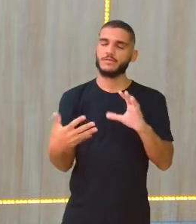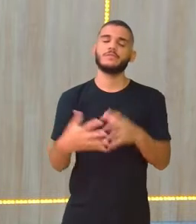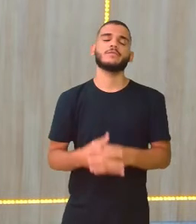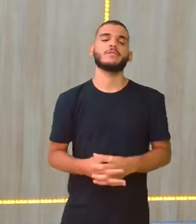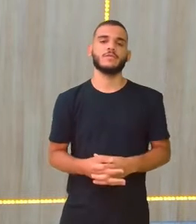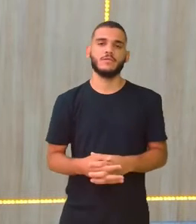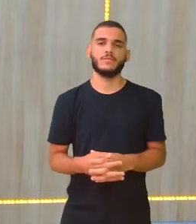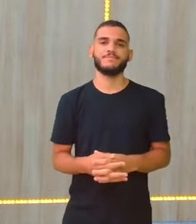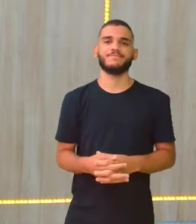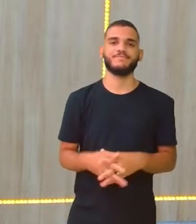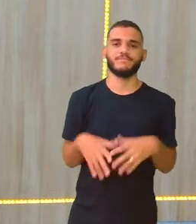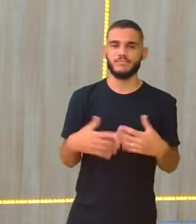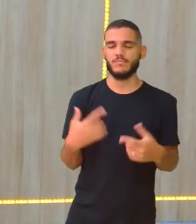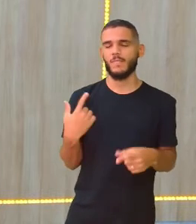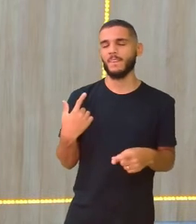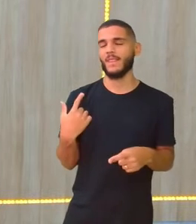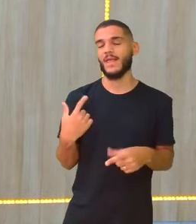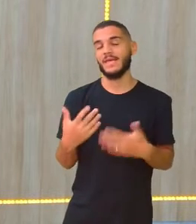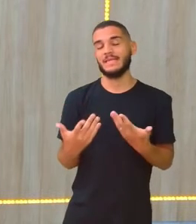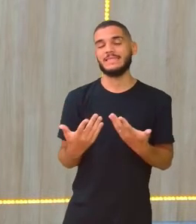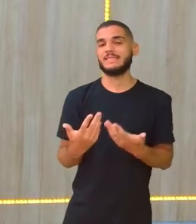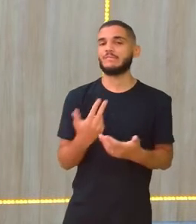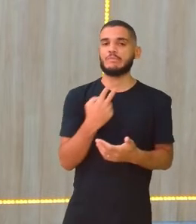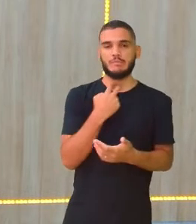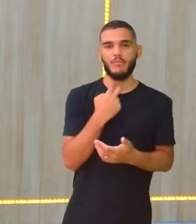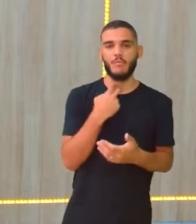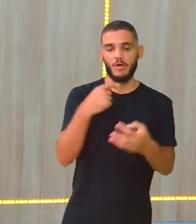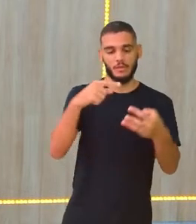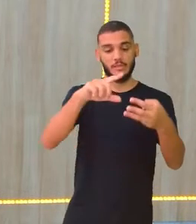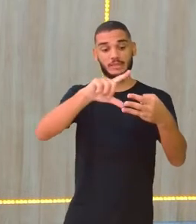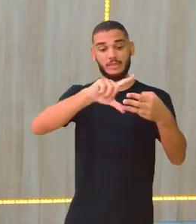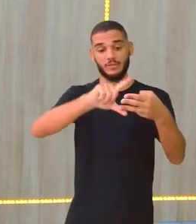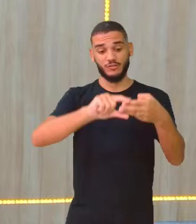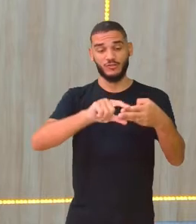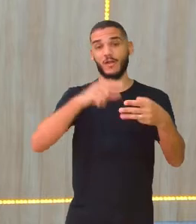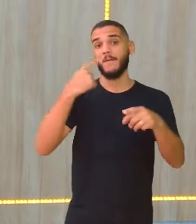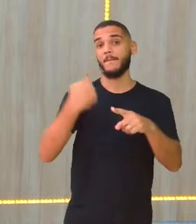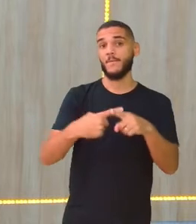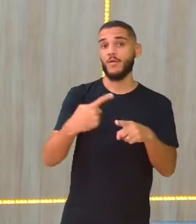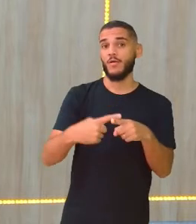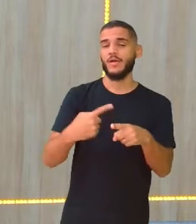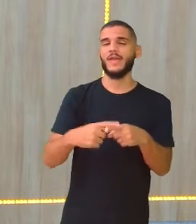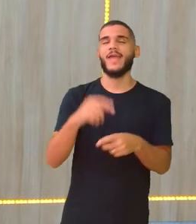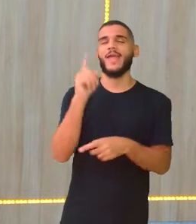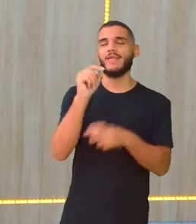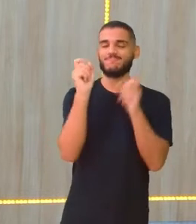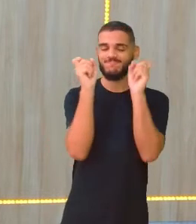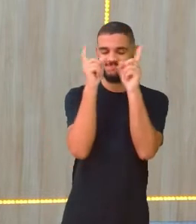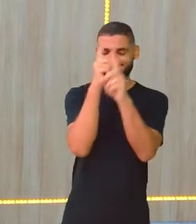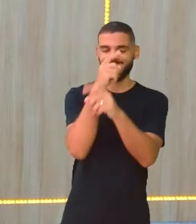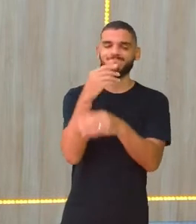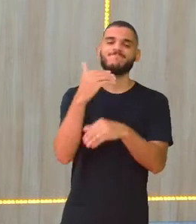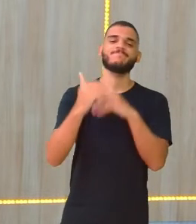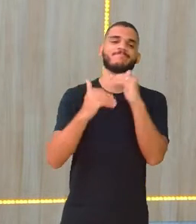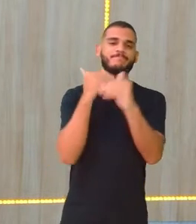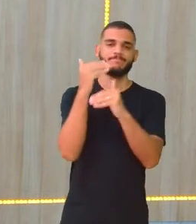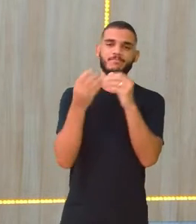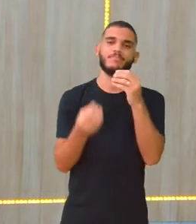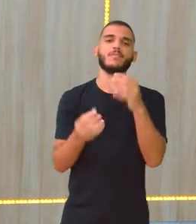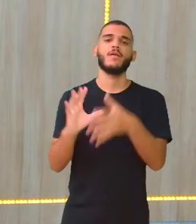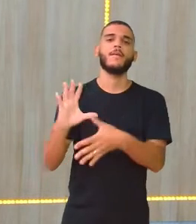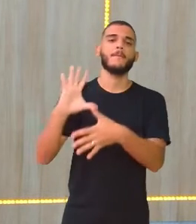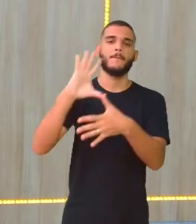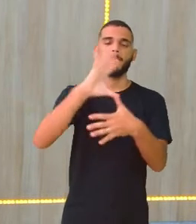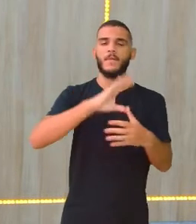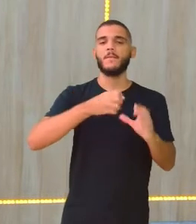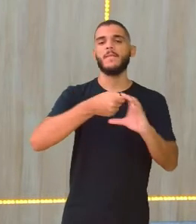muito complexo, quase que saiu um espanhol aqui agora, hein? Muito complexo para a gente desenvolver o mapa através dessas 3 características.